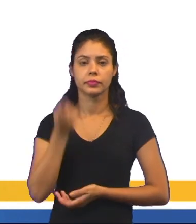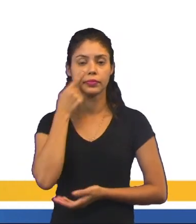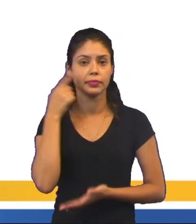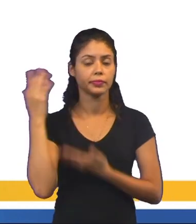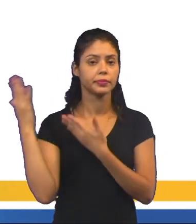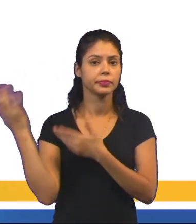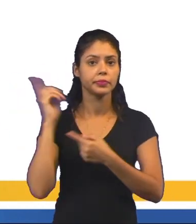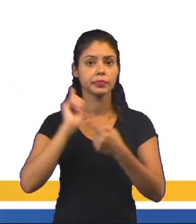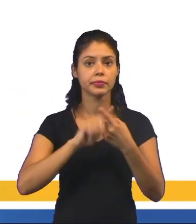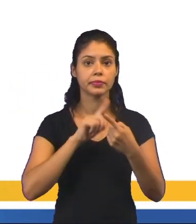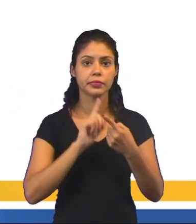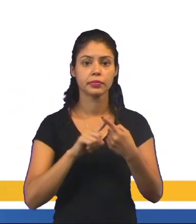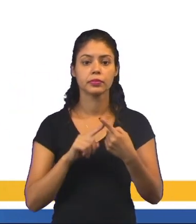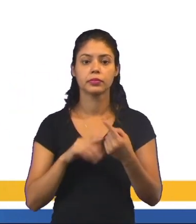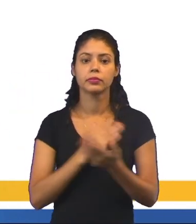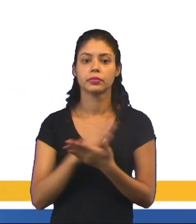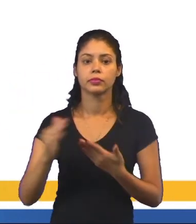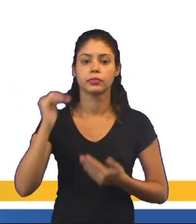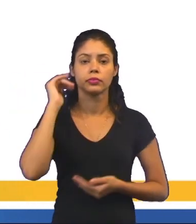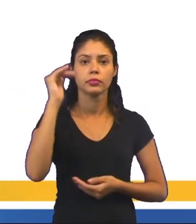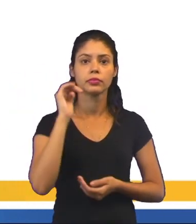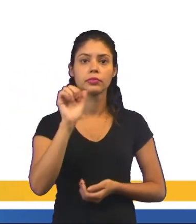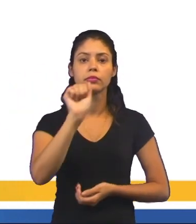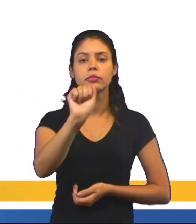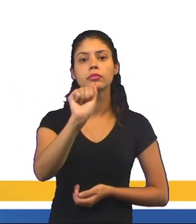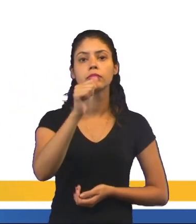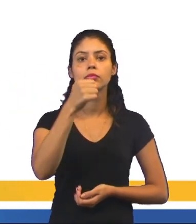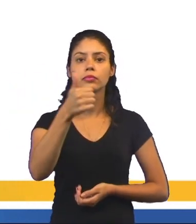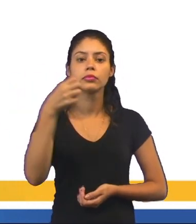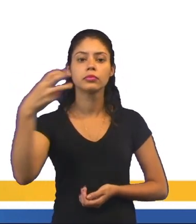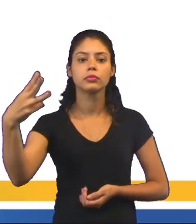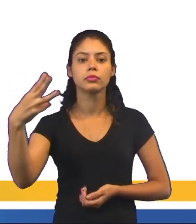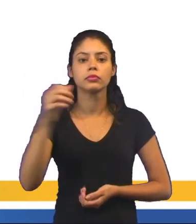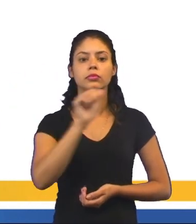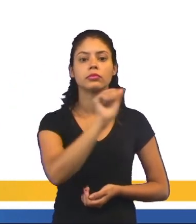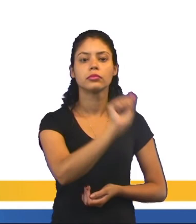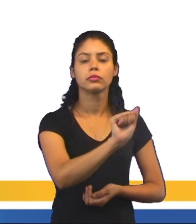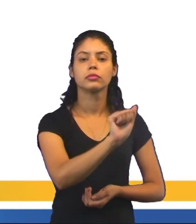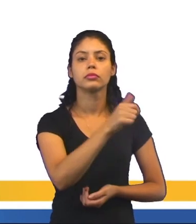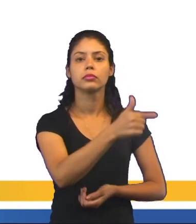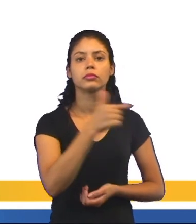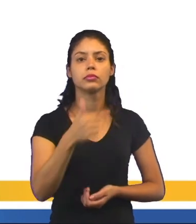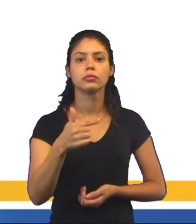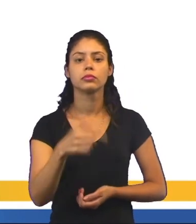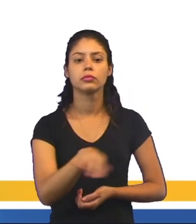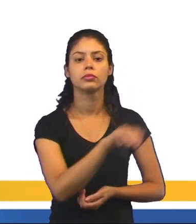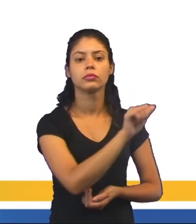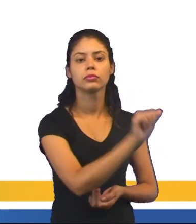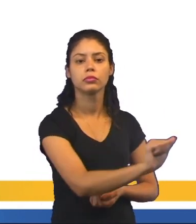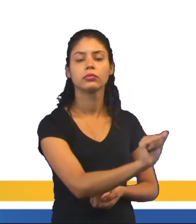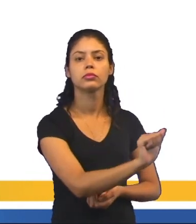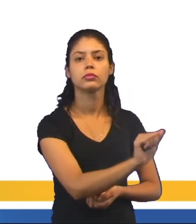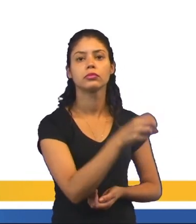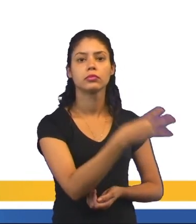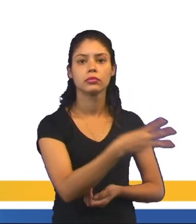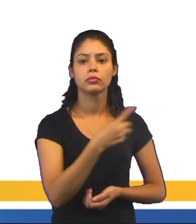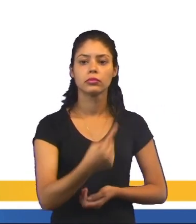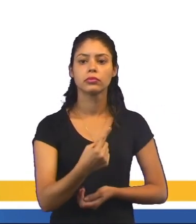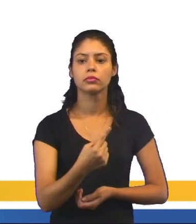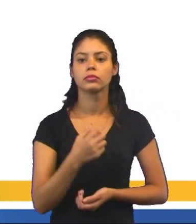Então, o primeiro, começando de cima, A13 vezes A22